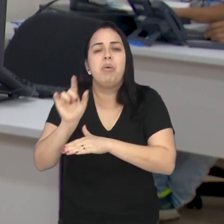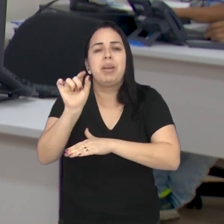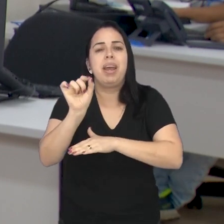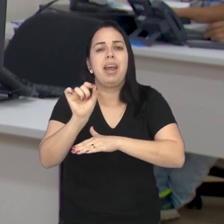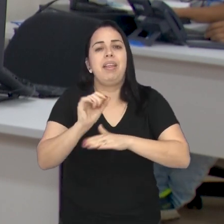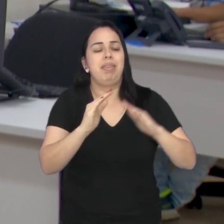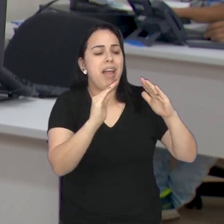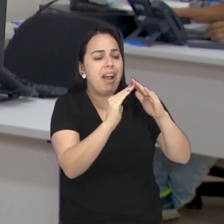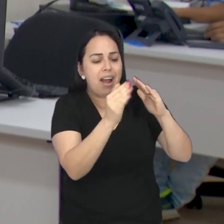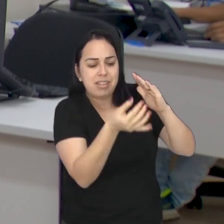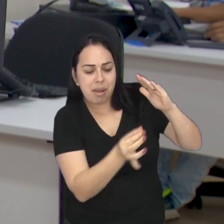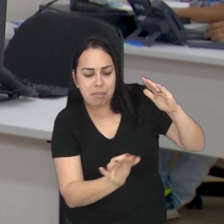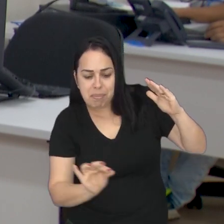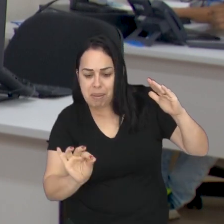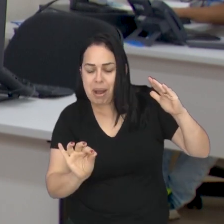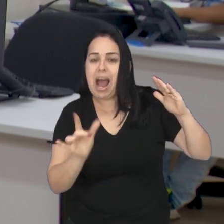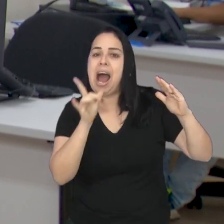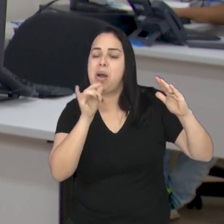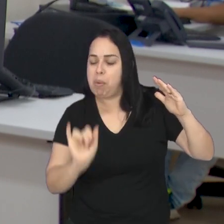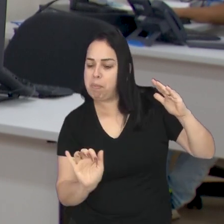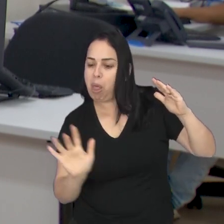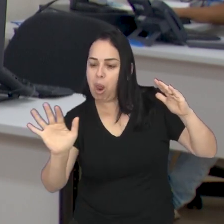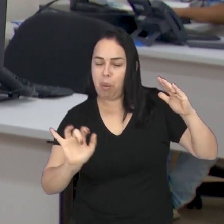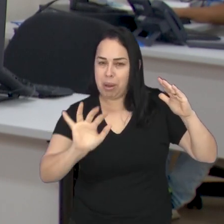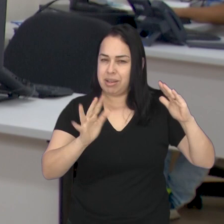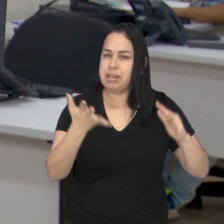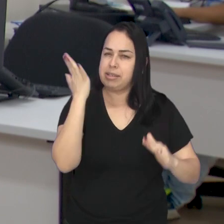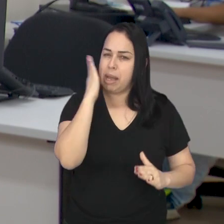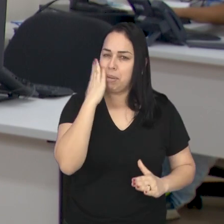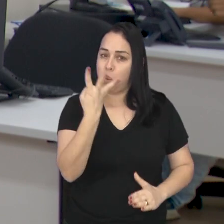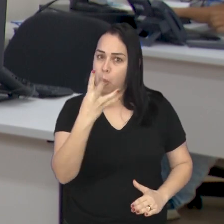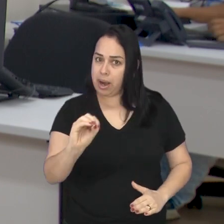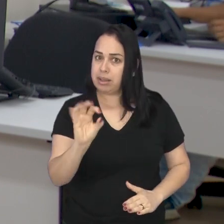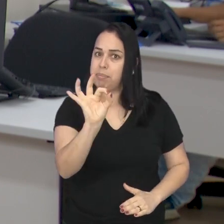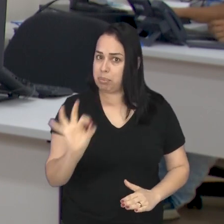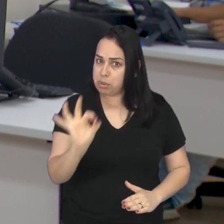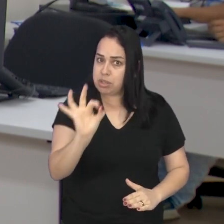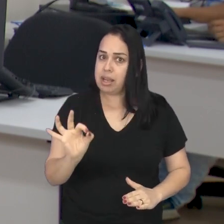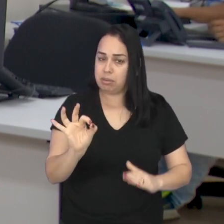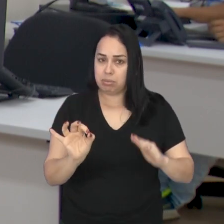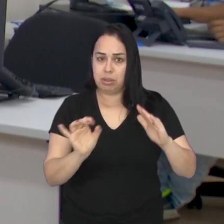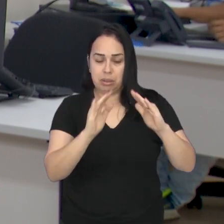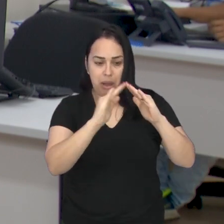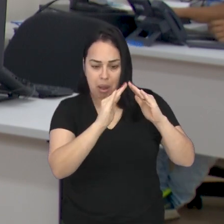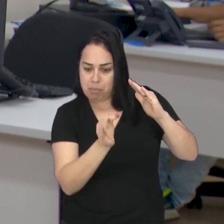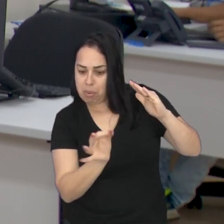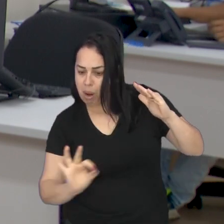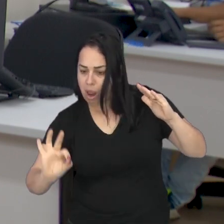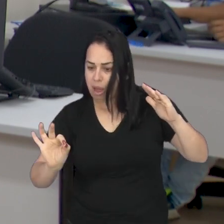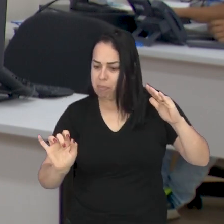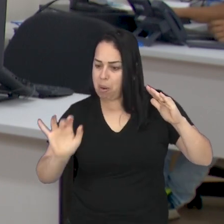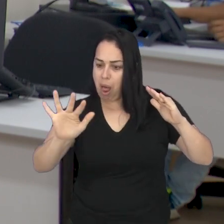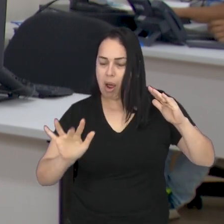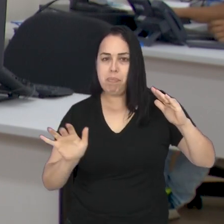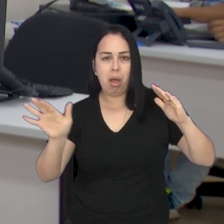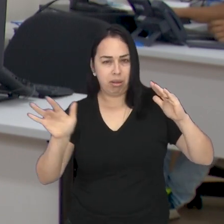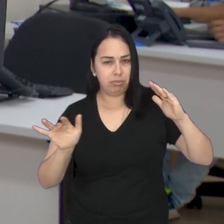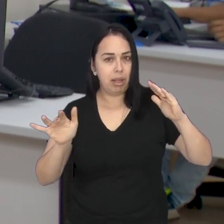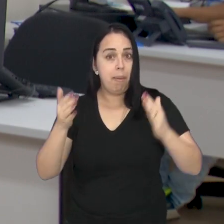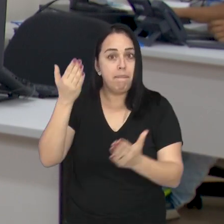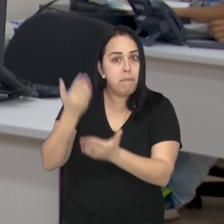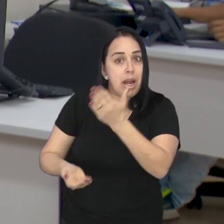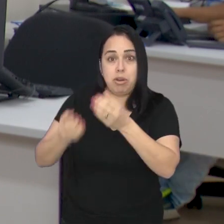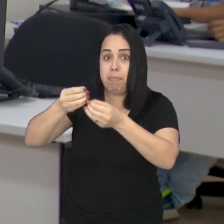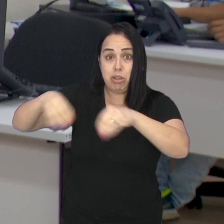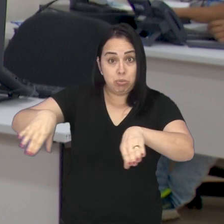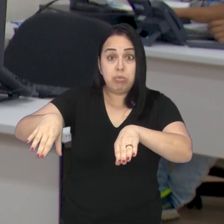de água na cidade. Sabia que cerca de 40% de toda a água fornecida no nosso sistema de abastecimento são